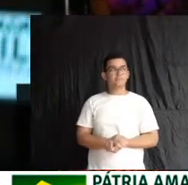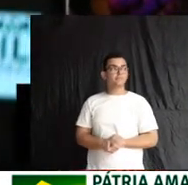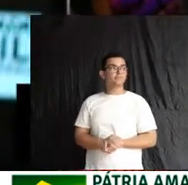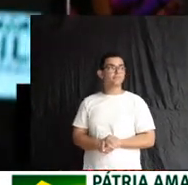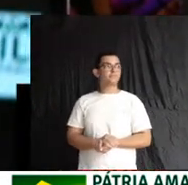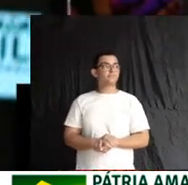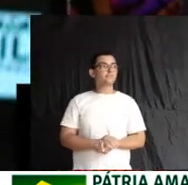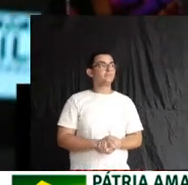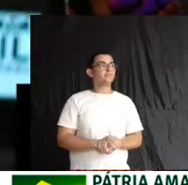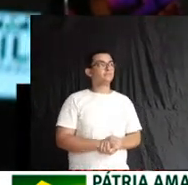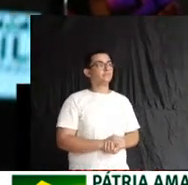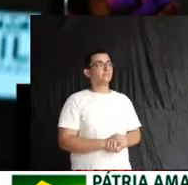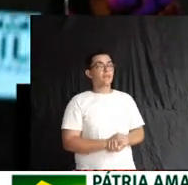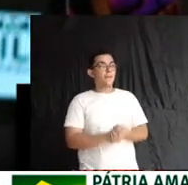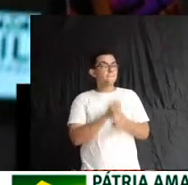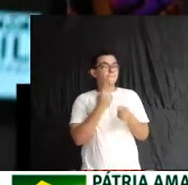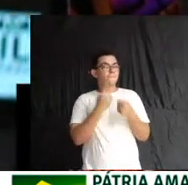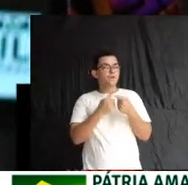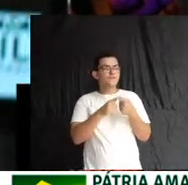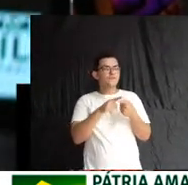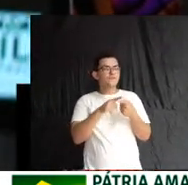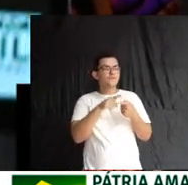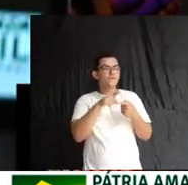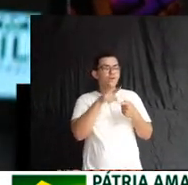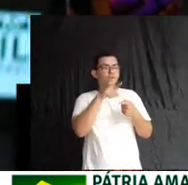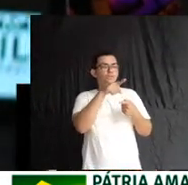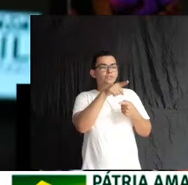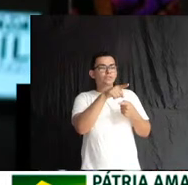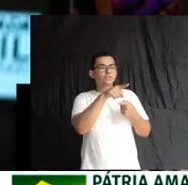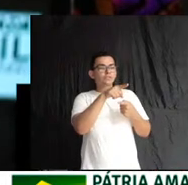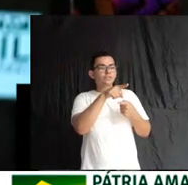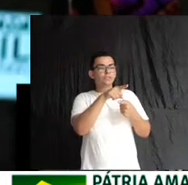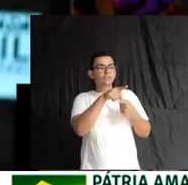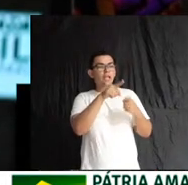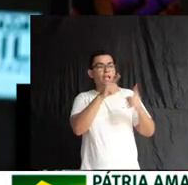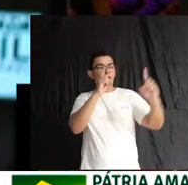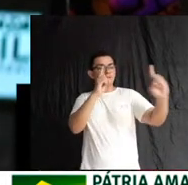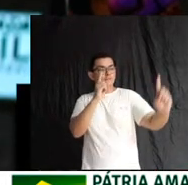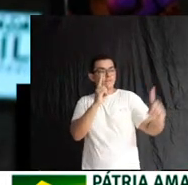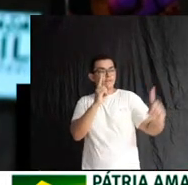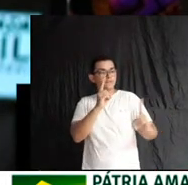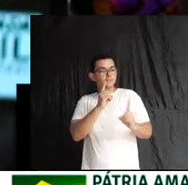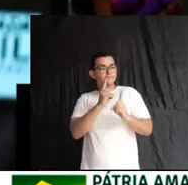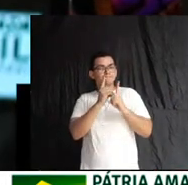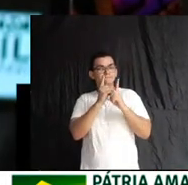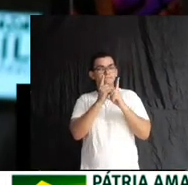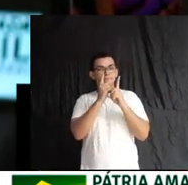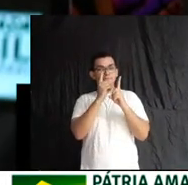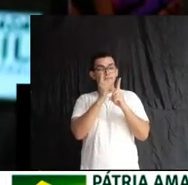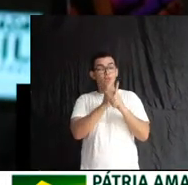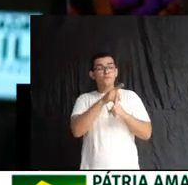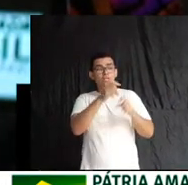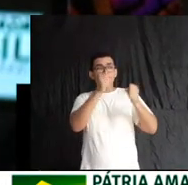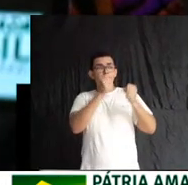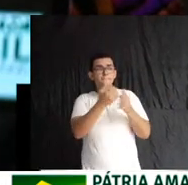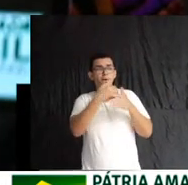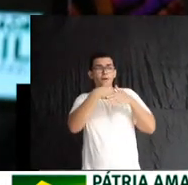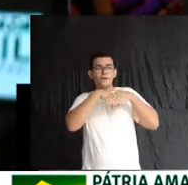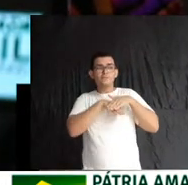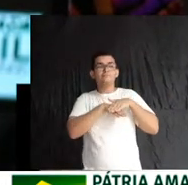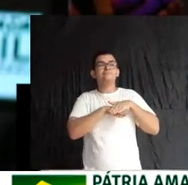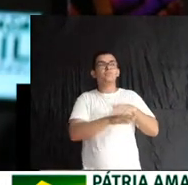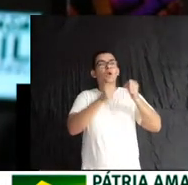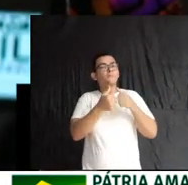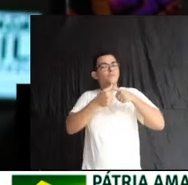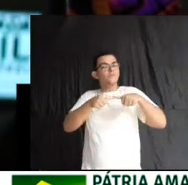Porque você não sai daí e vem aqui. Pode invadir, pode chegar, pode ficar